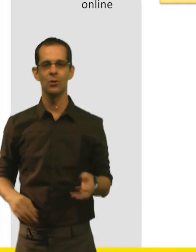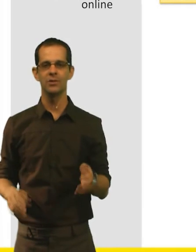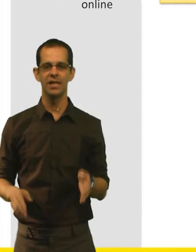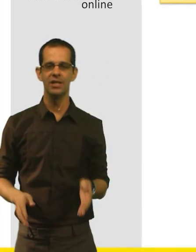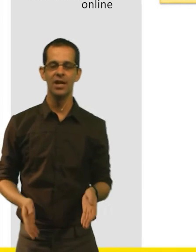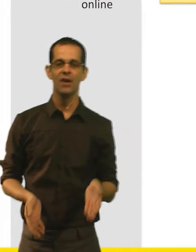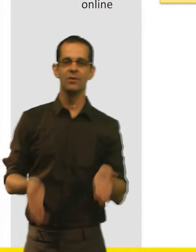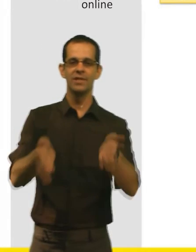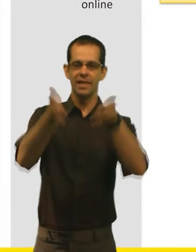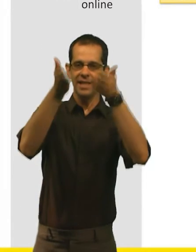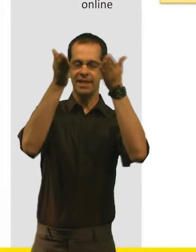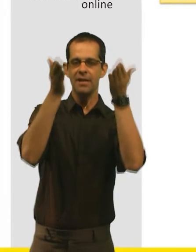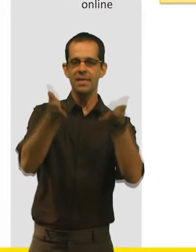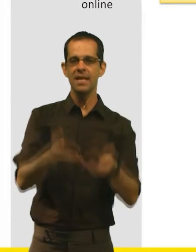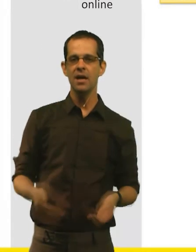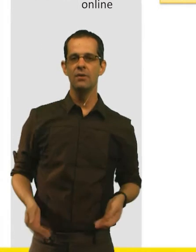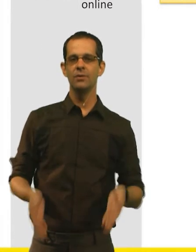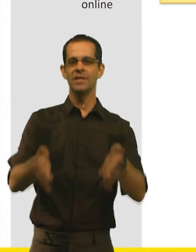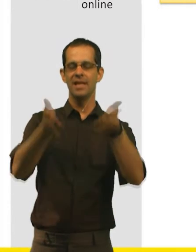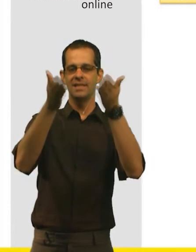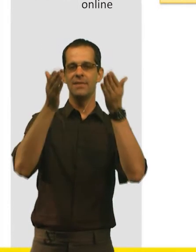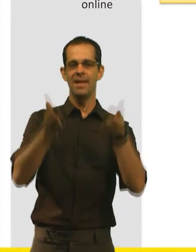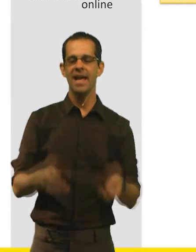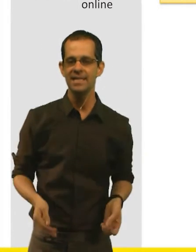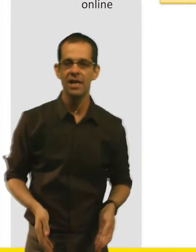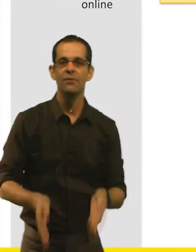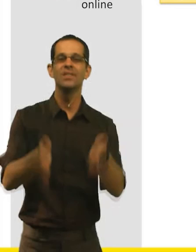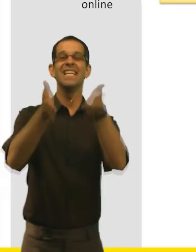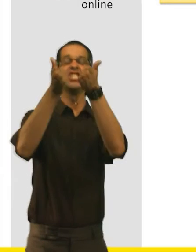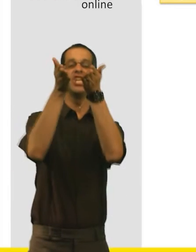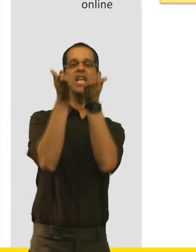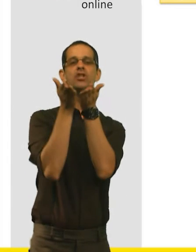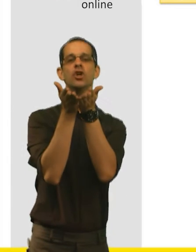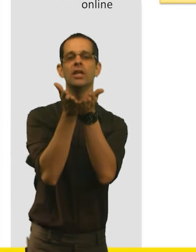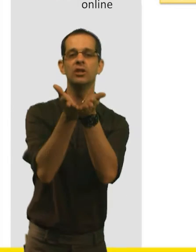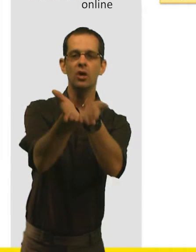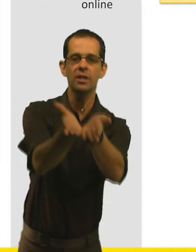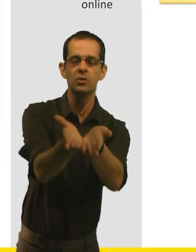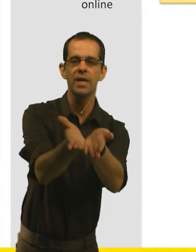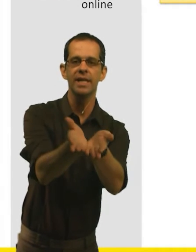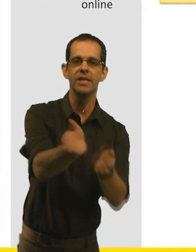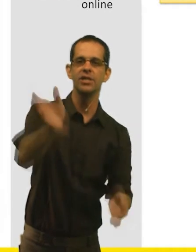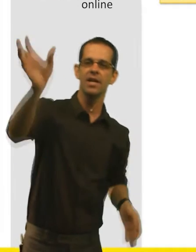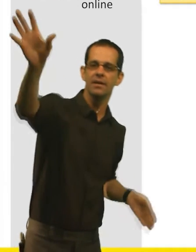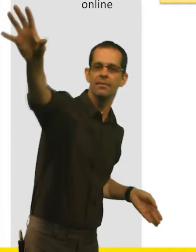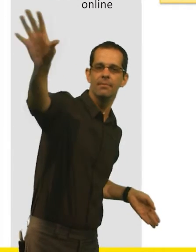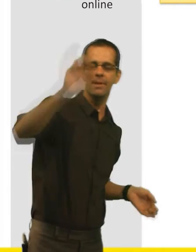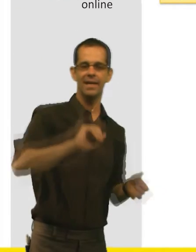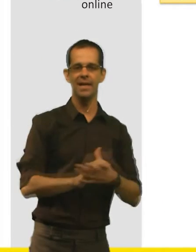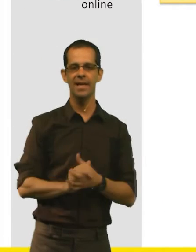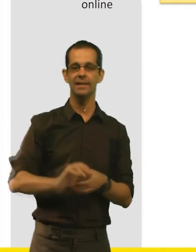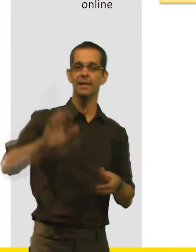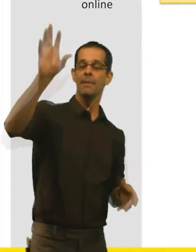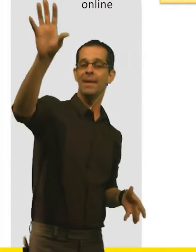objetivo, ou seja, você determina, você estabelece, você direciona toda a sua energia